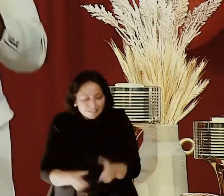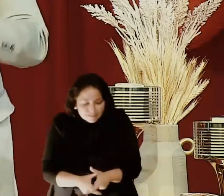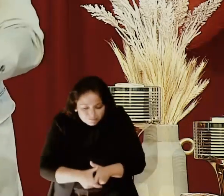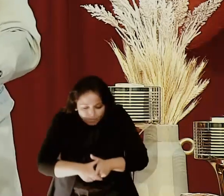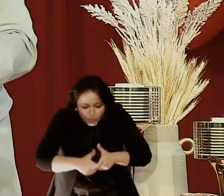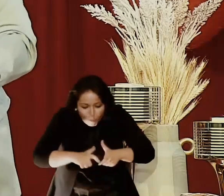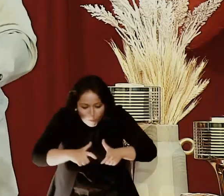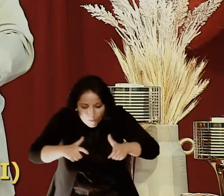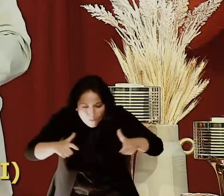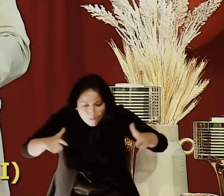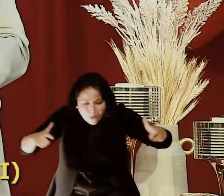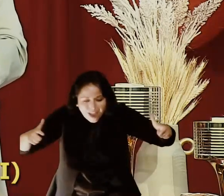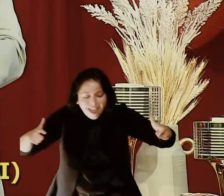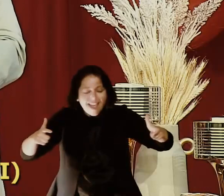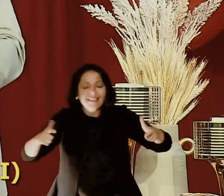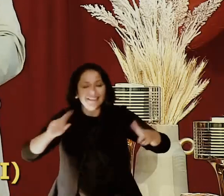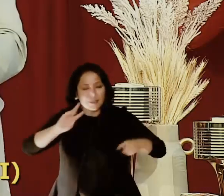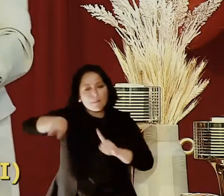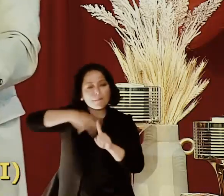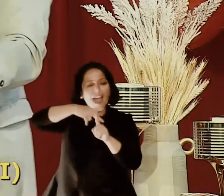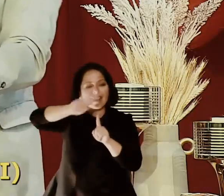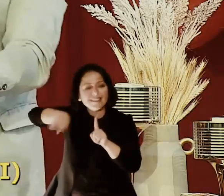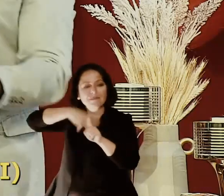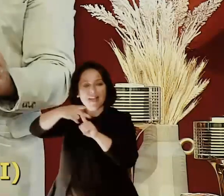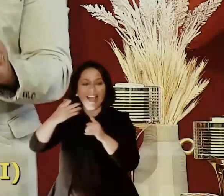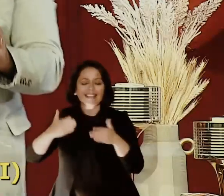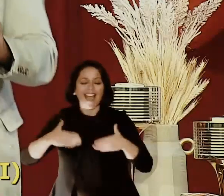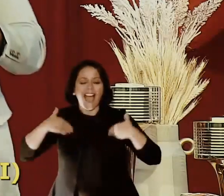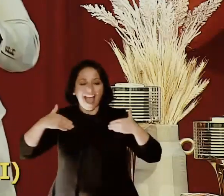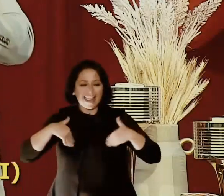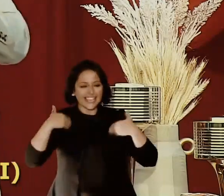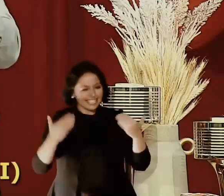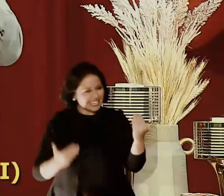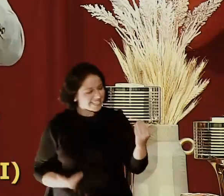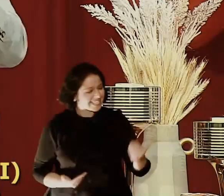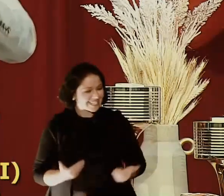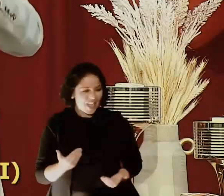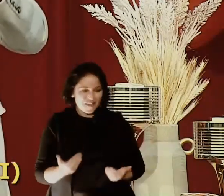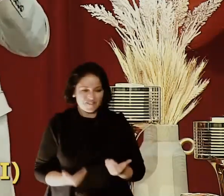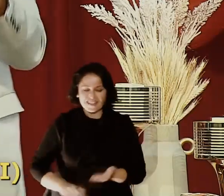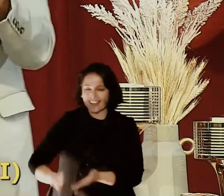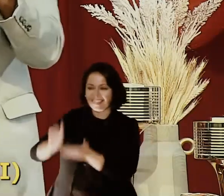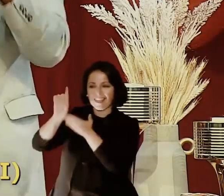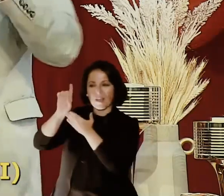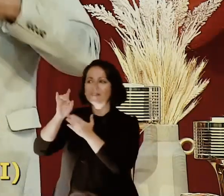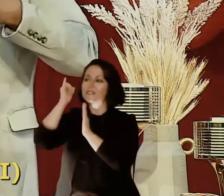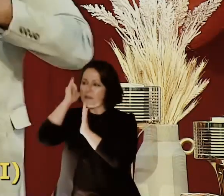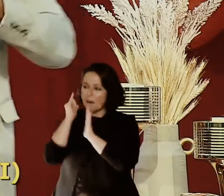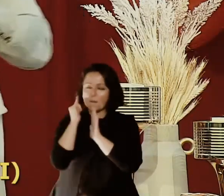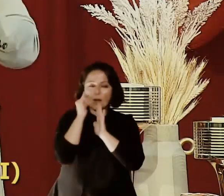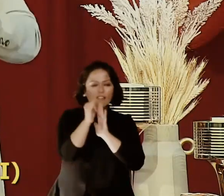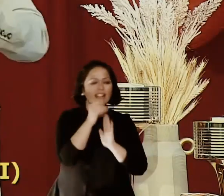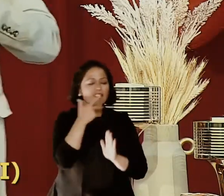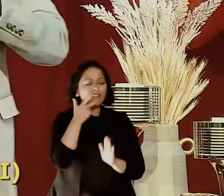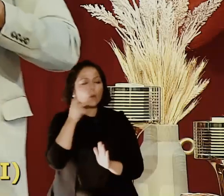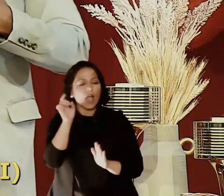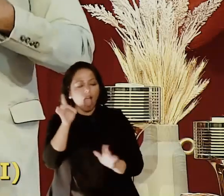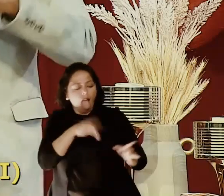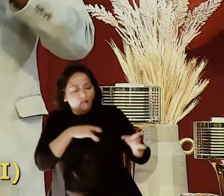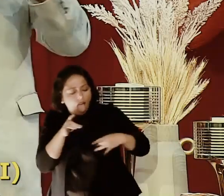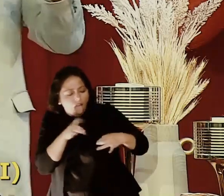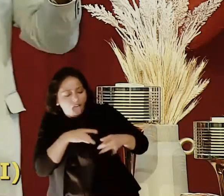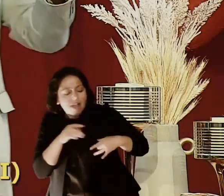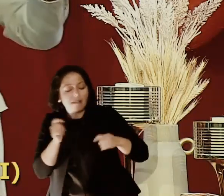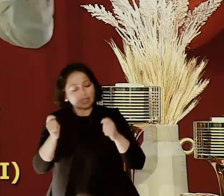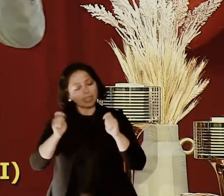e aumentaste a sua alegria. O profeta, ele diz que em vez de temor haverá